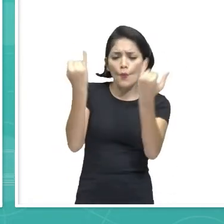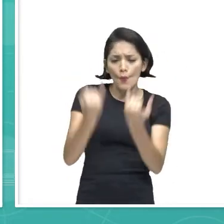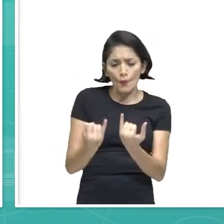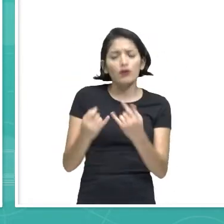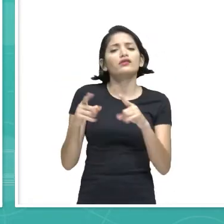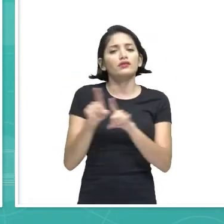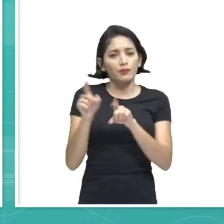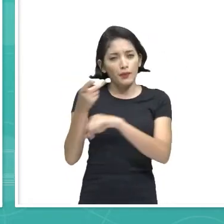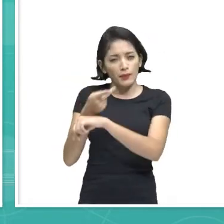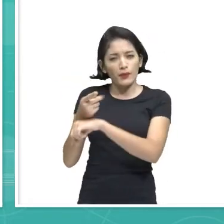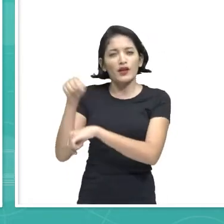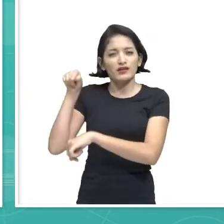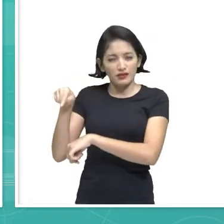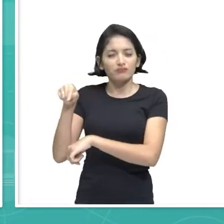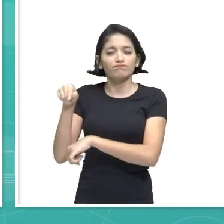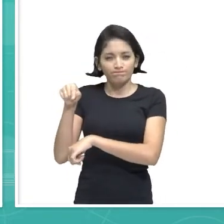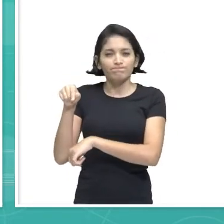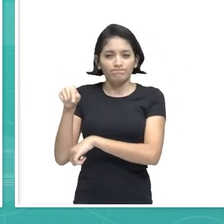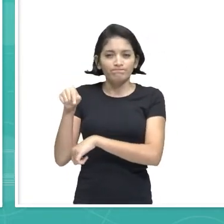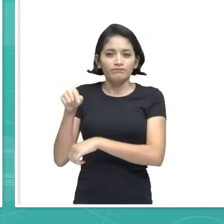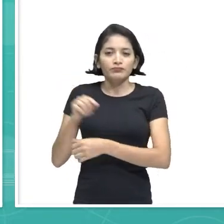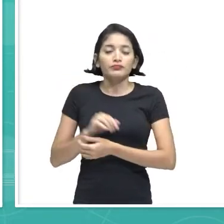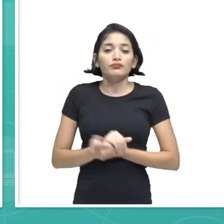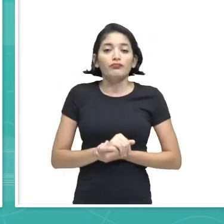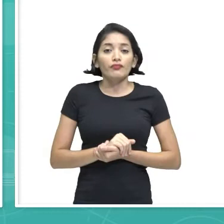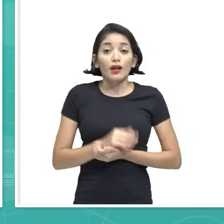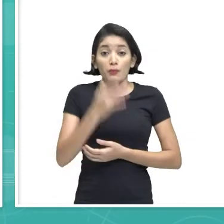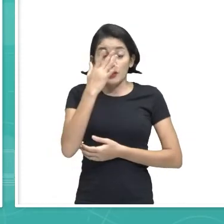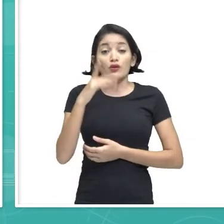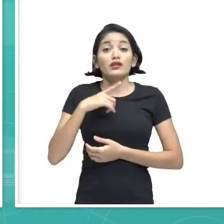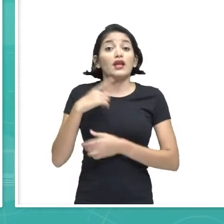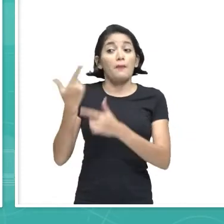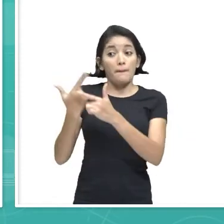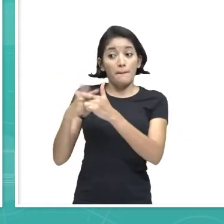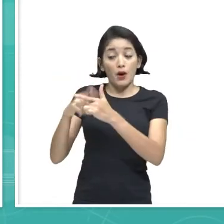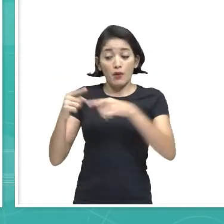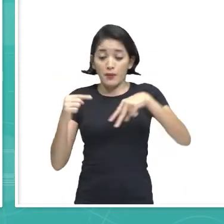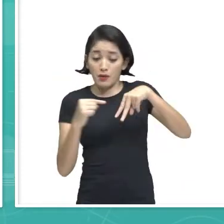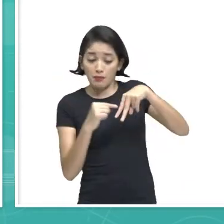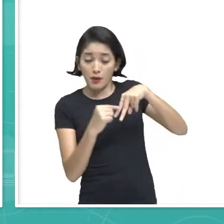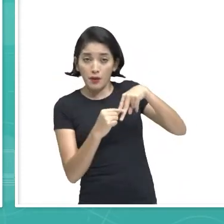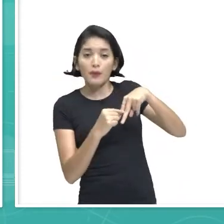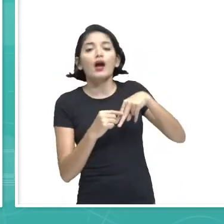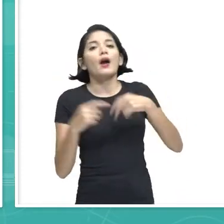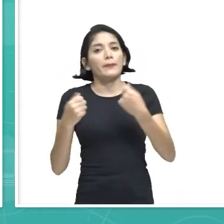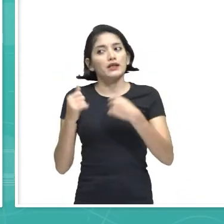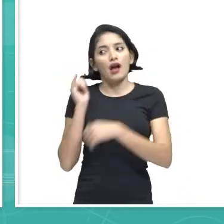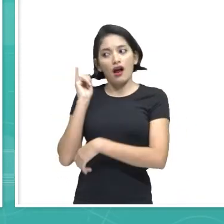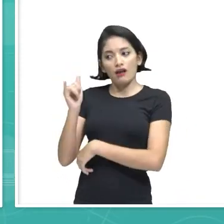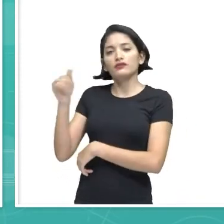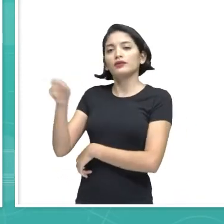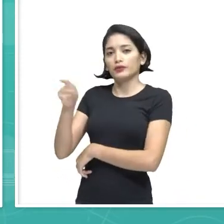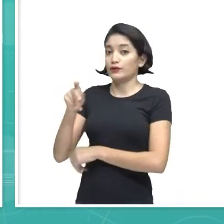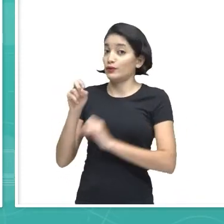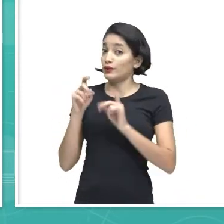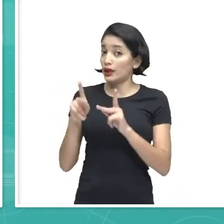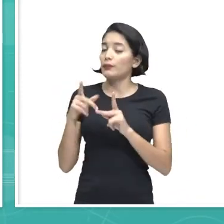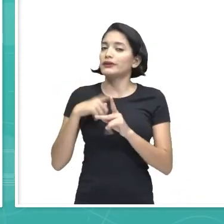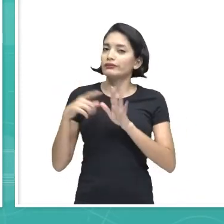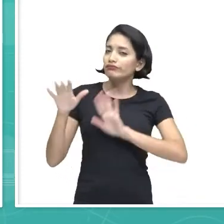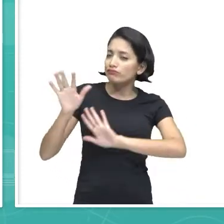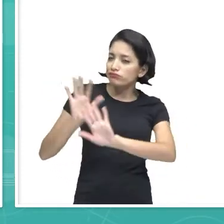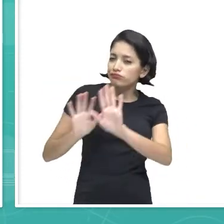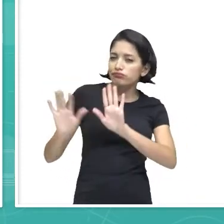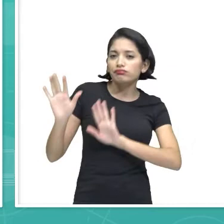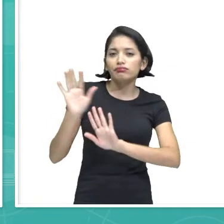procura muito essa atividade. Lembrando que as pessoas que têm problema no joelho têm que avisar o professor, tá? Para que ele tome ali